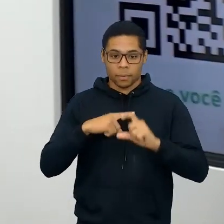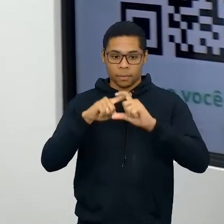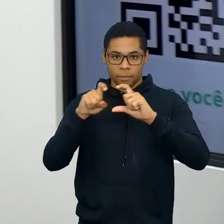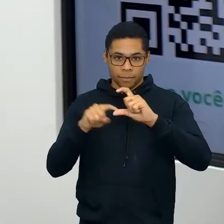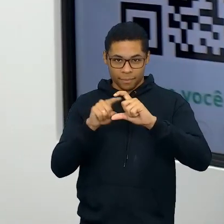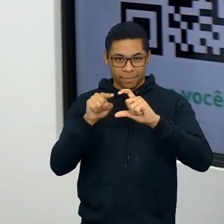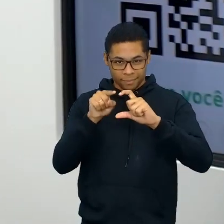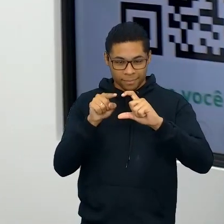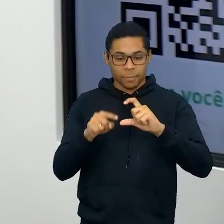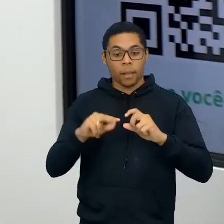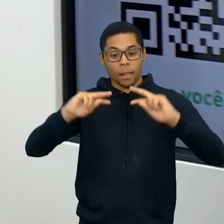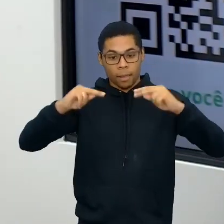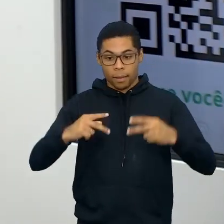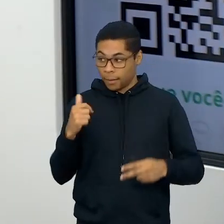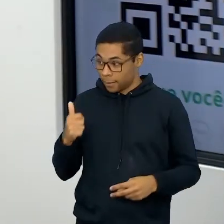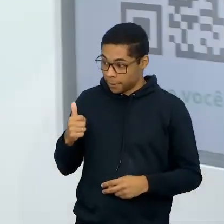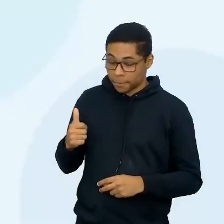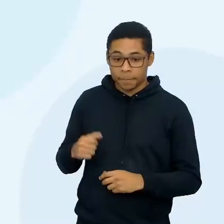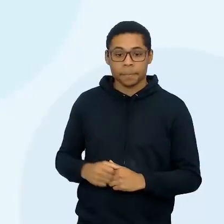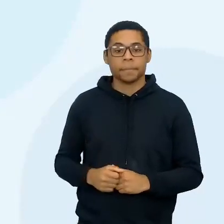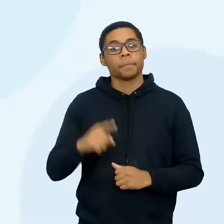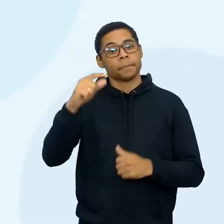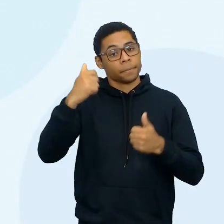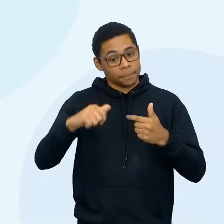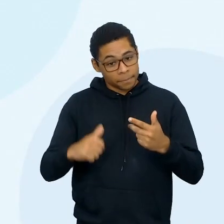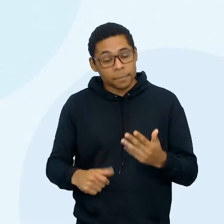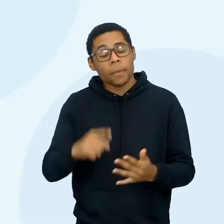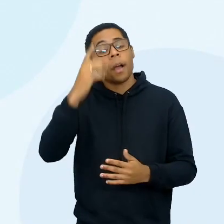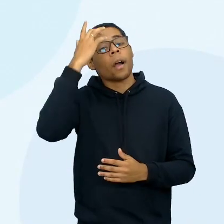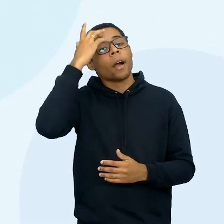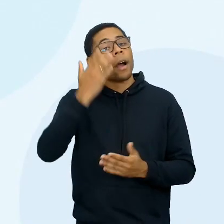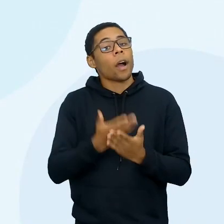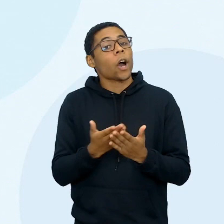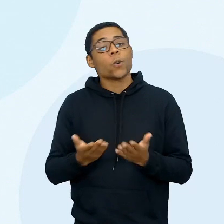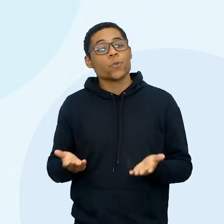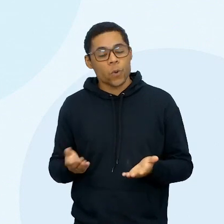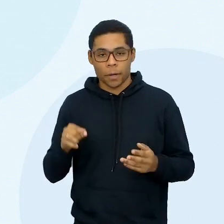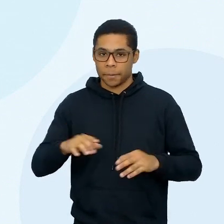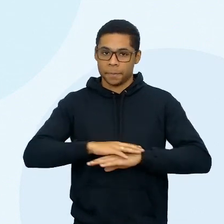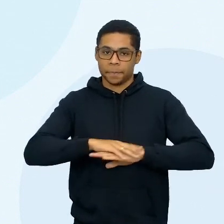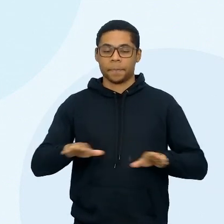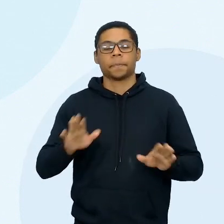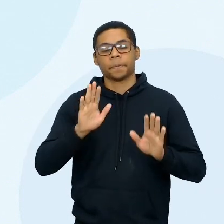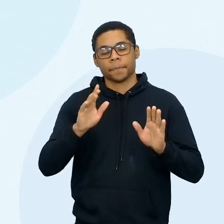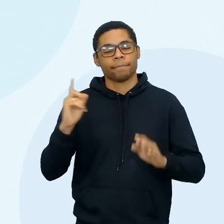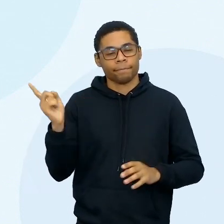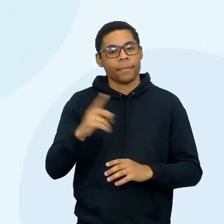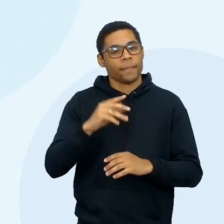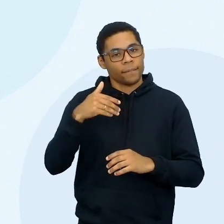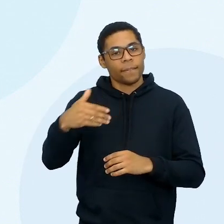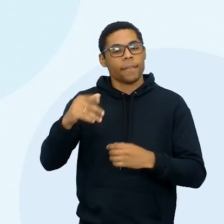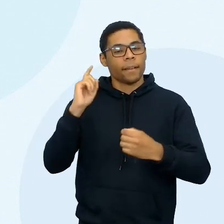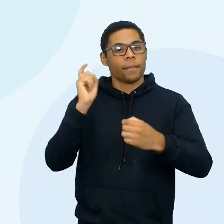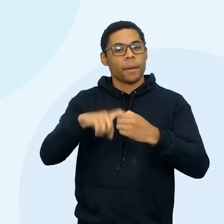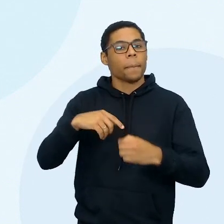Code aí, ó, o link, tá bom? Faz a avaliação, fala aí o que você achou da aula. Por hoje é só, mas a gente volta com